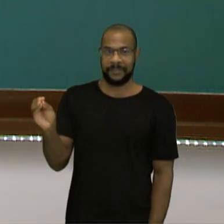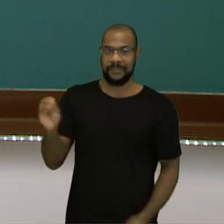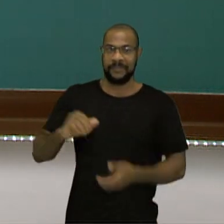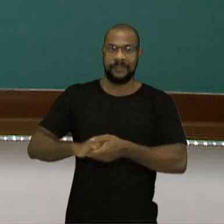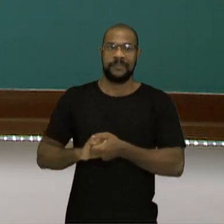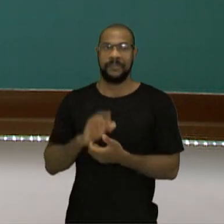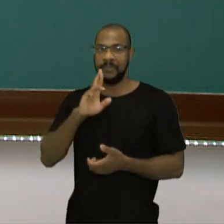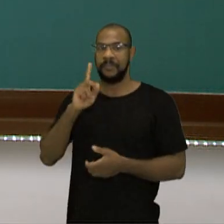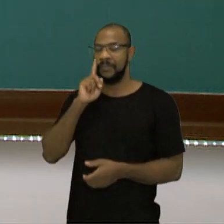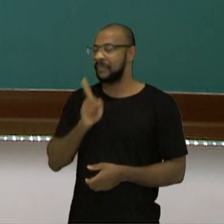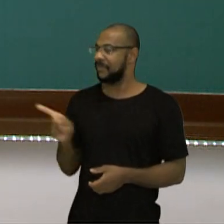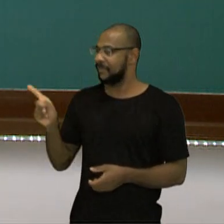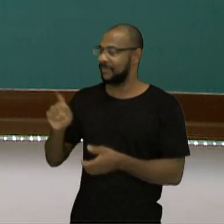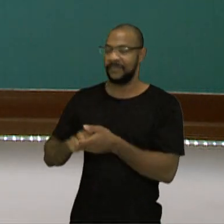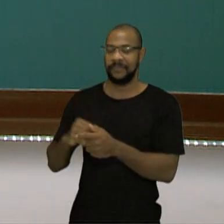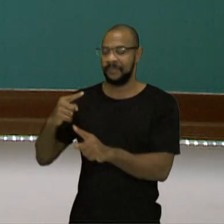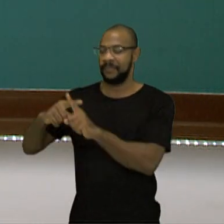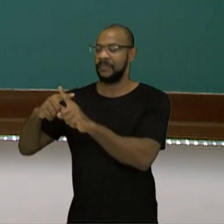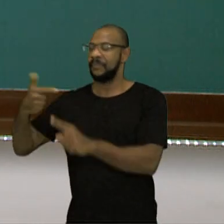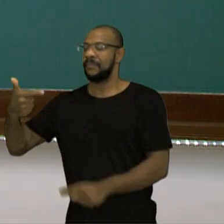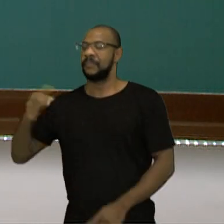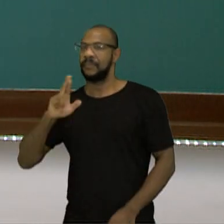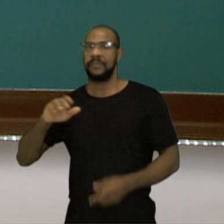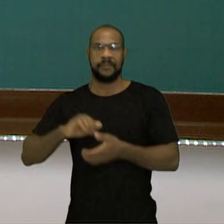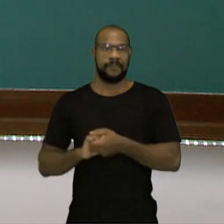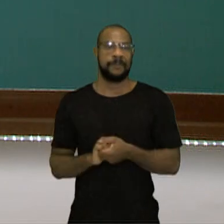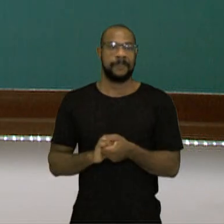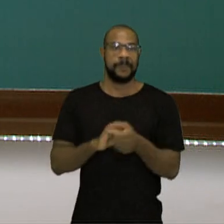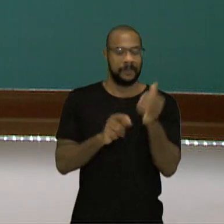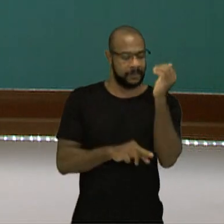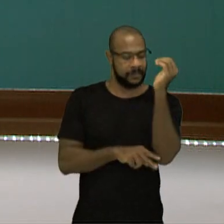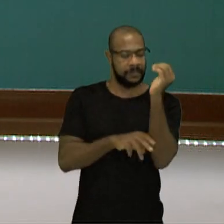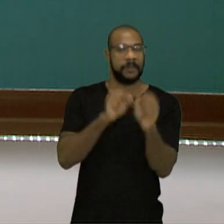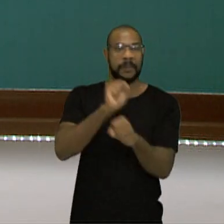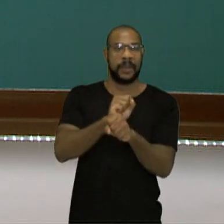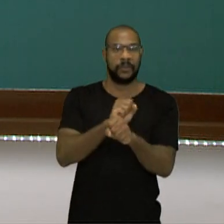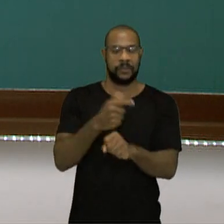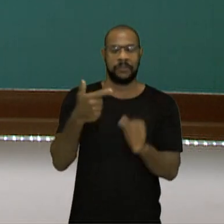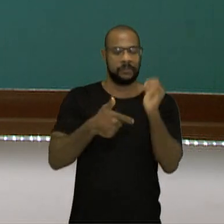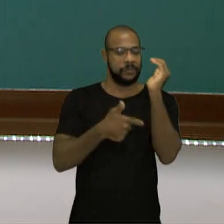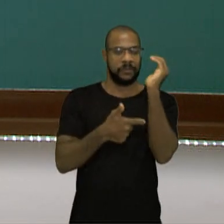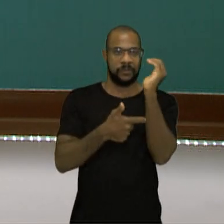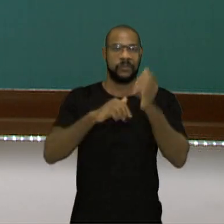número. Então, nessa situação, o elevador parou no 2º andar, acima do térreo.